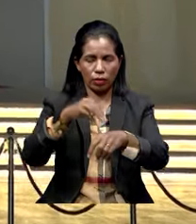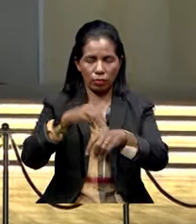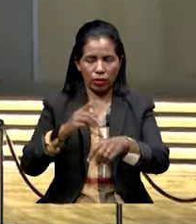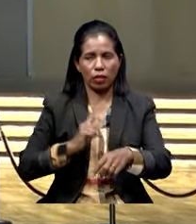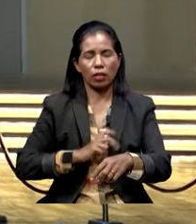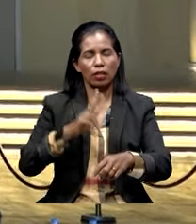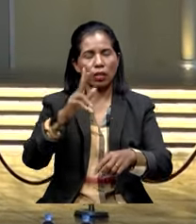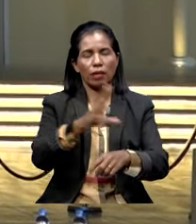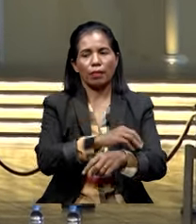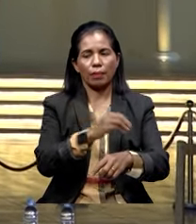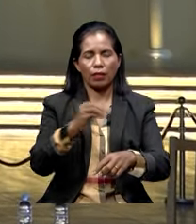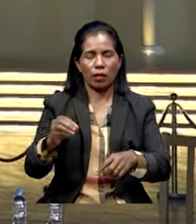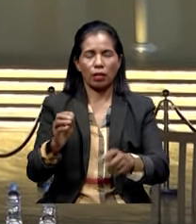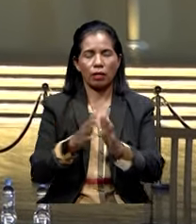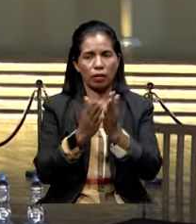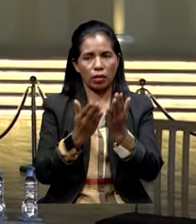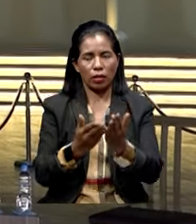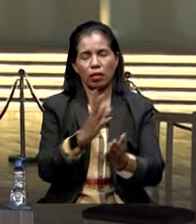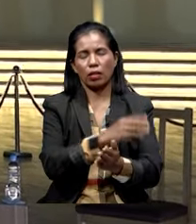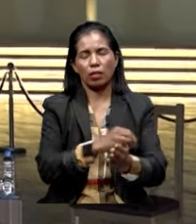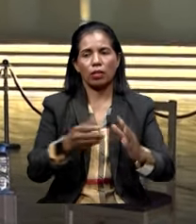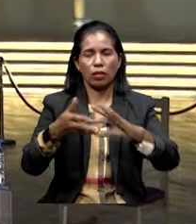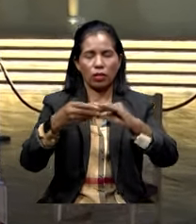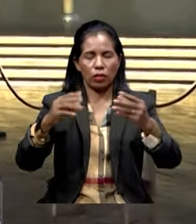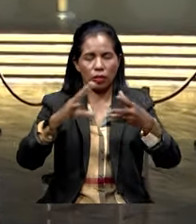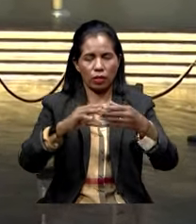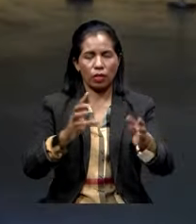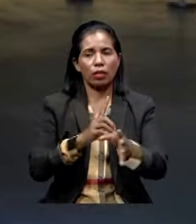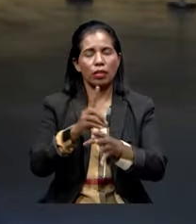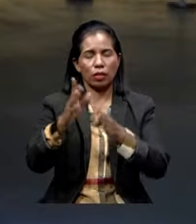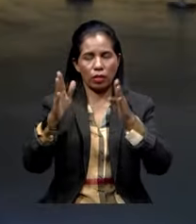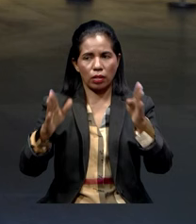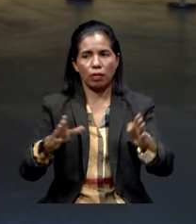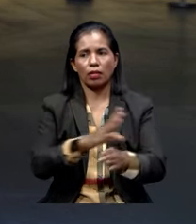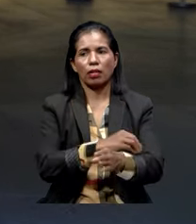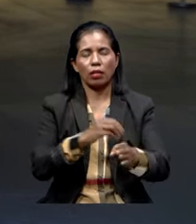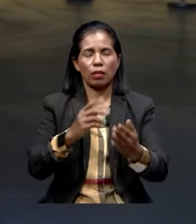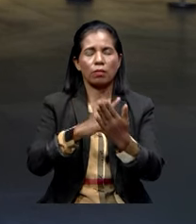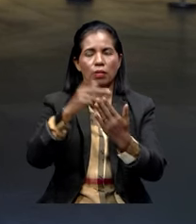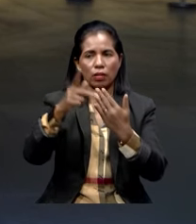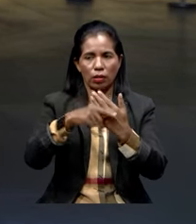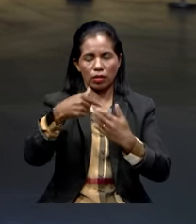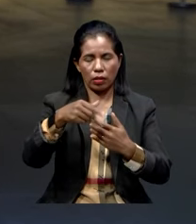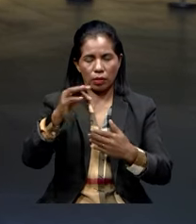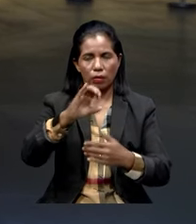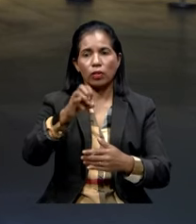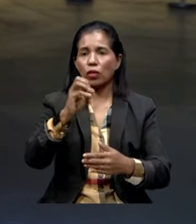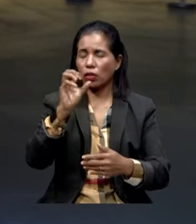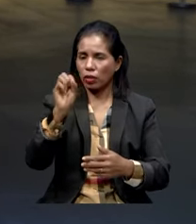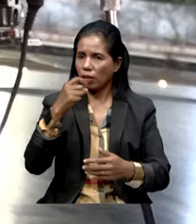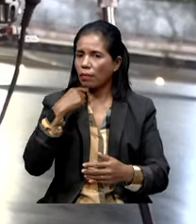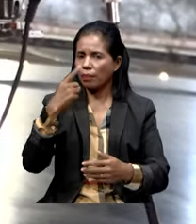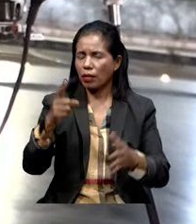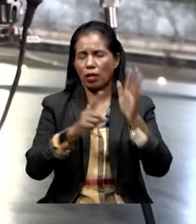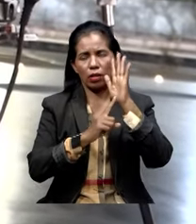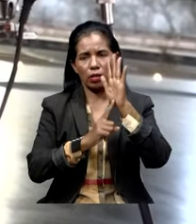Tassitolo, perspectiva bíblica, teológica no histórica. Não é diretor do departamento de produção no programa GMN, José Maria Hateten,